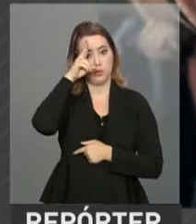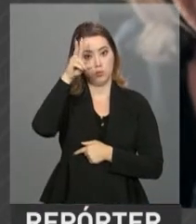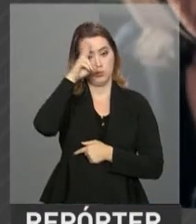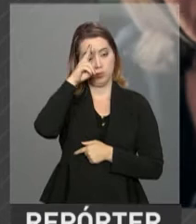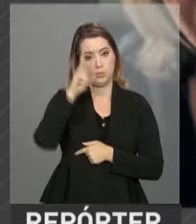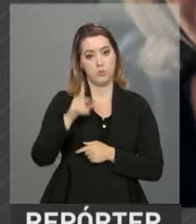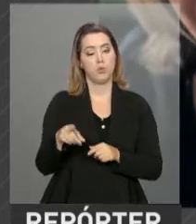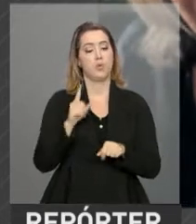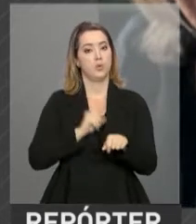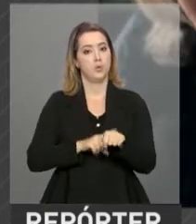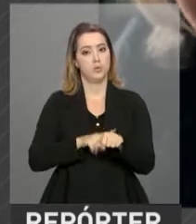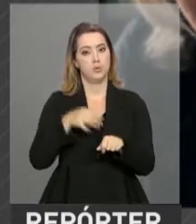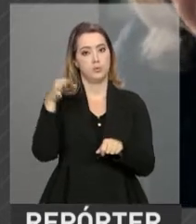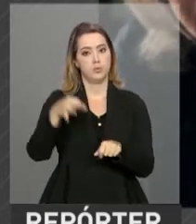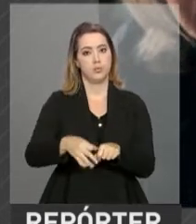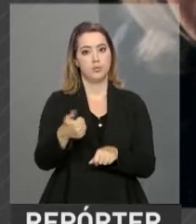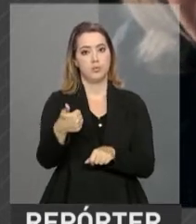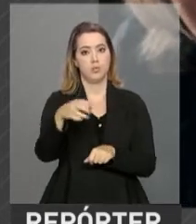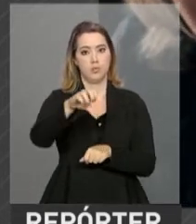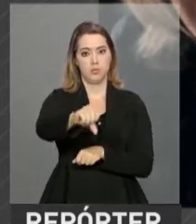mesmo horário 19horas